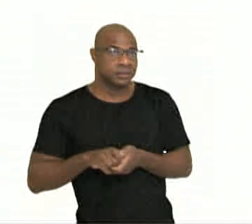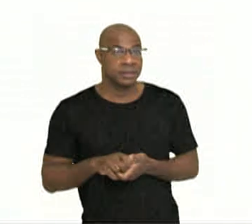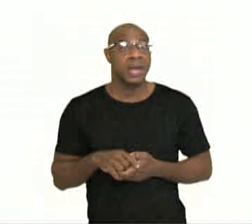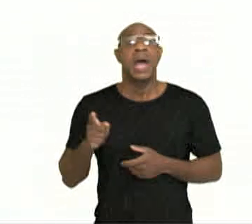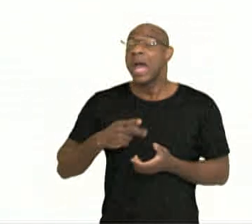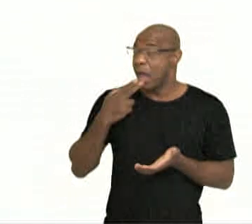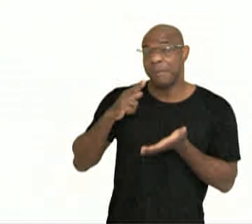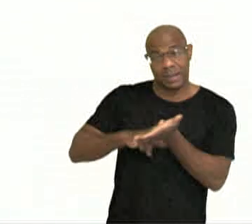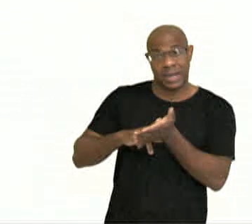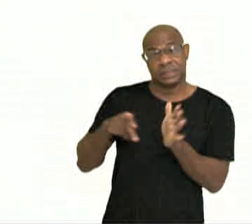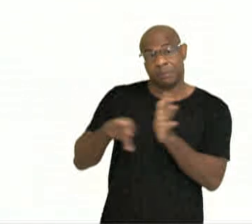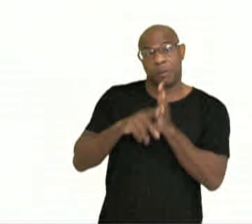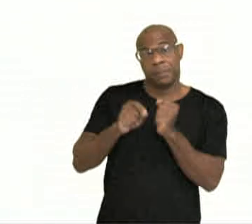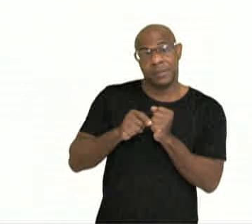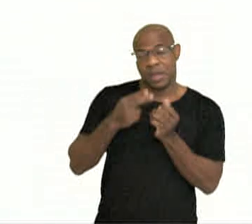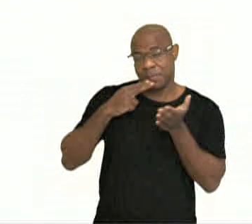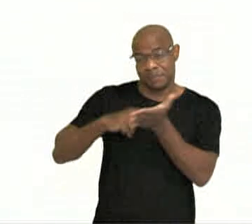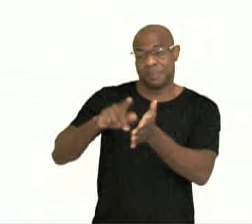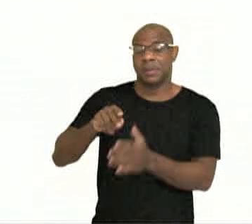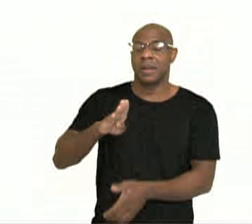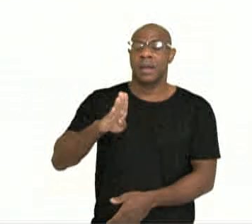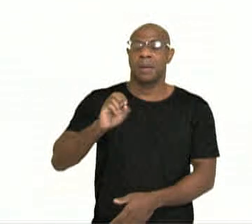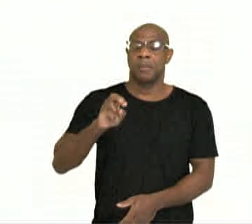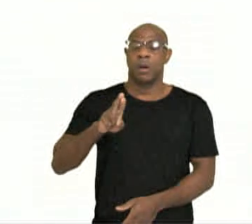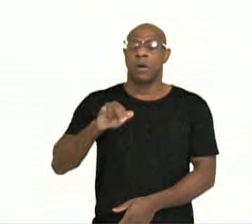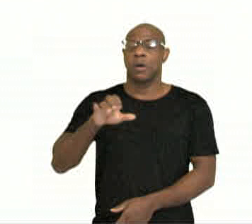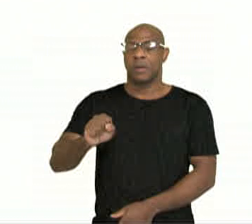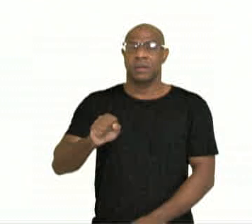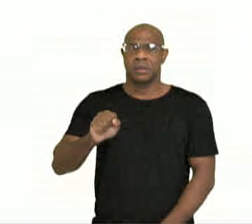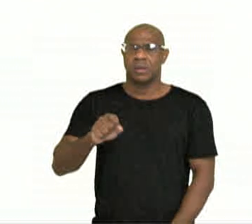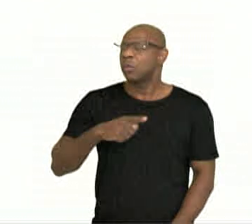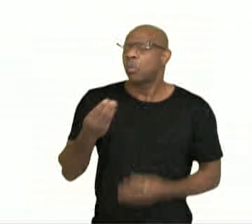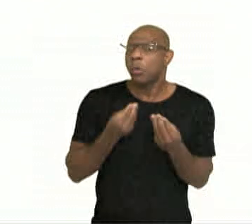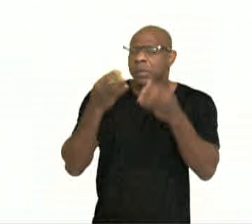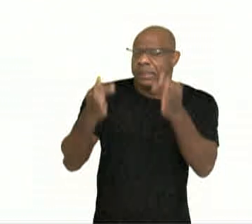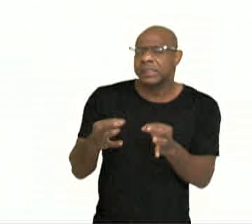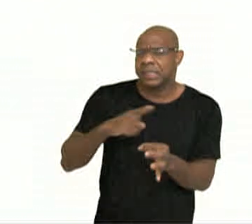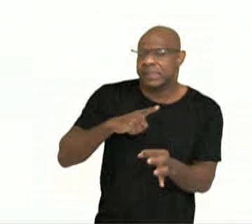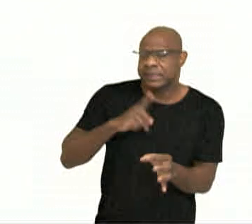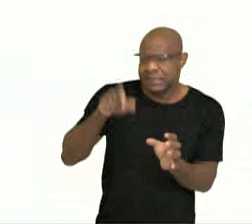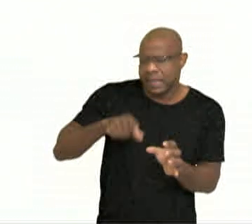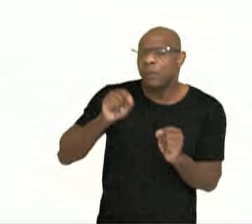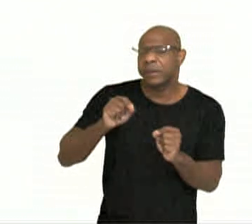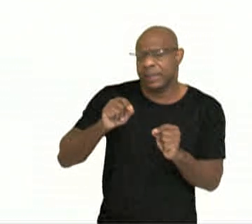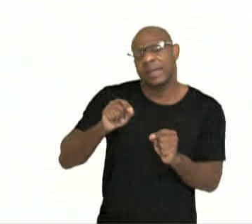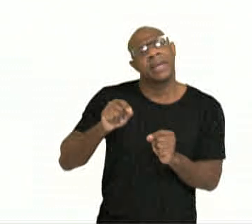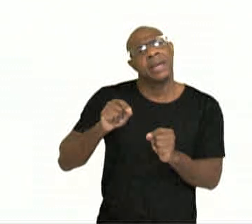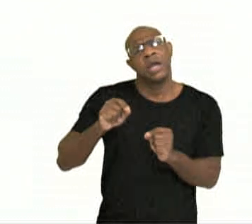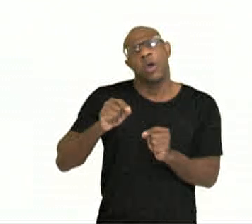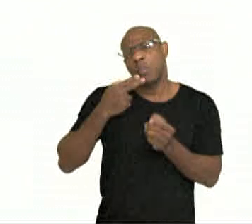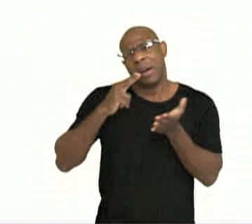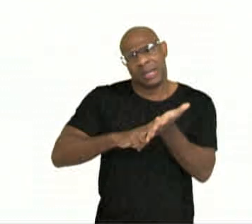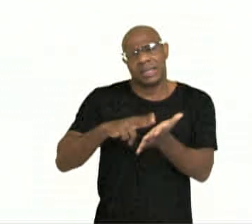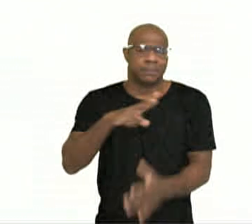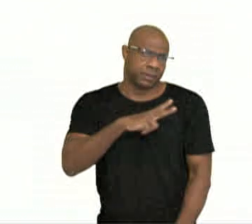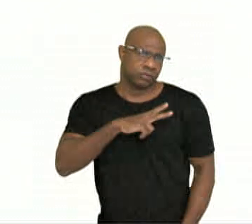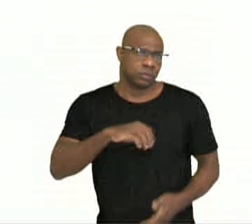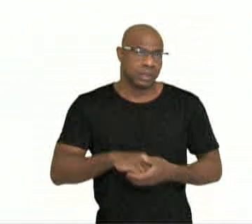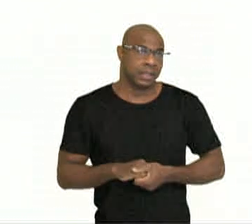Kazoy. Como podemos ter certeza de que é uma carta pessoal, né? É um texto sentimental